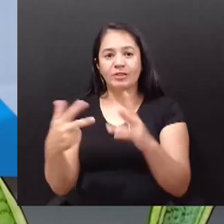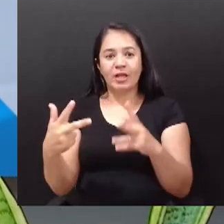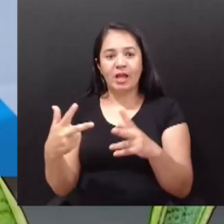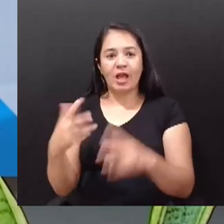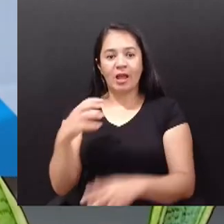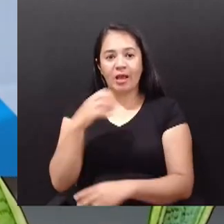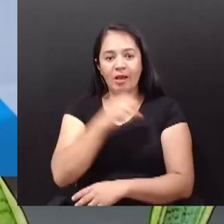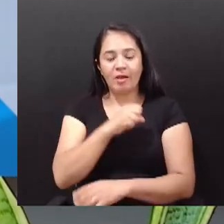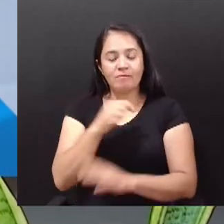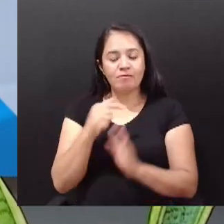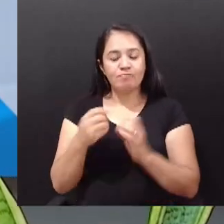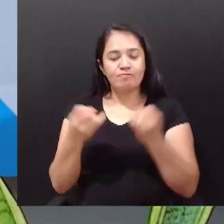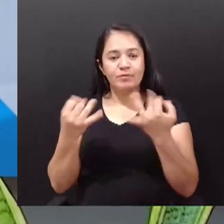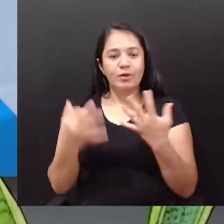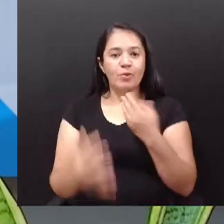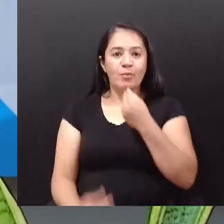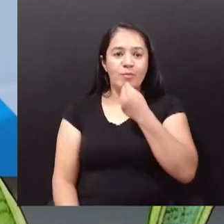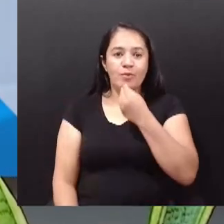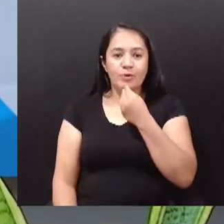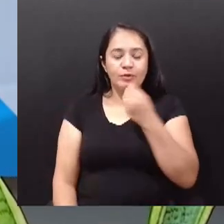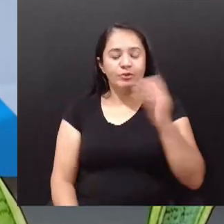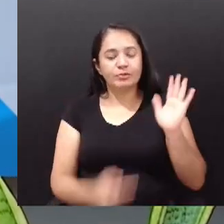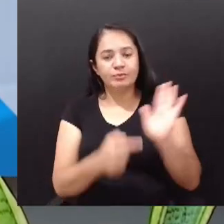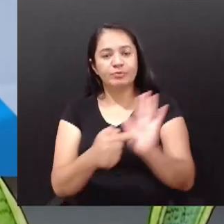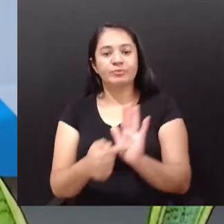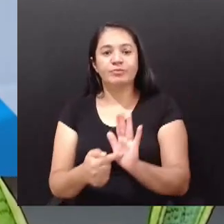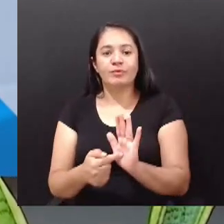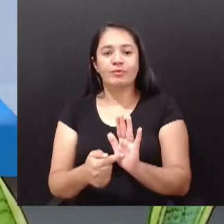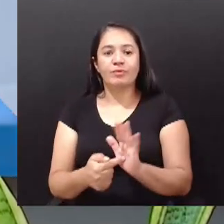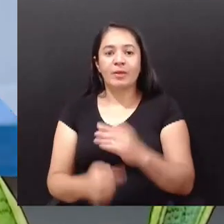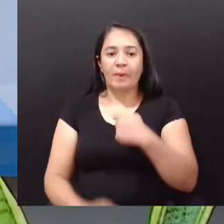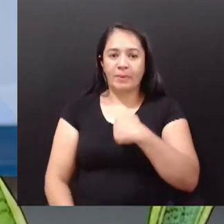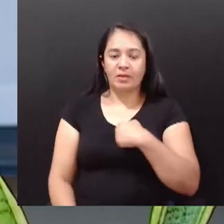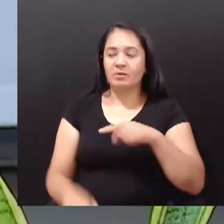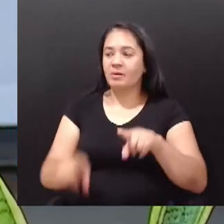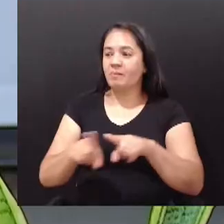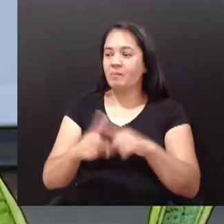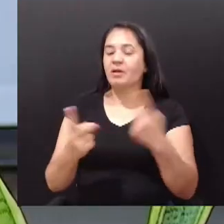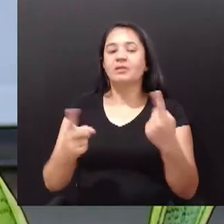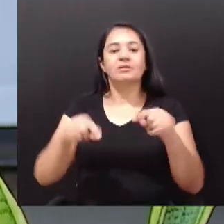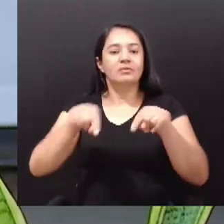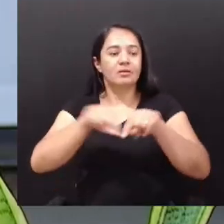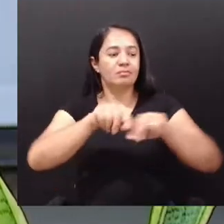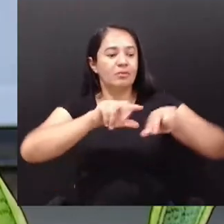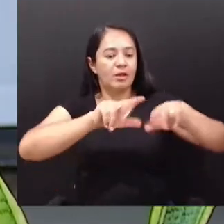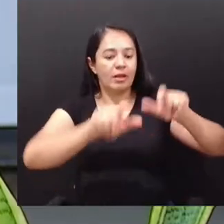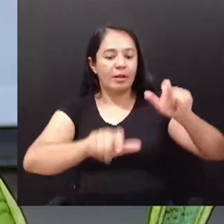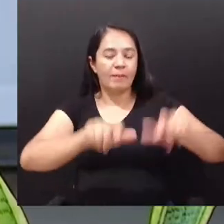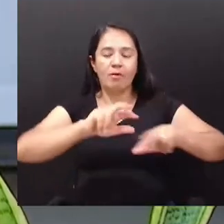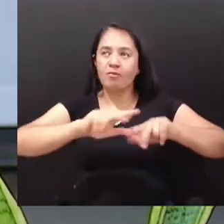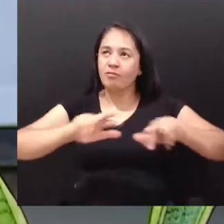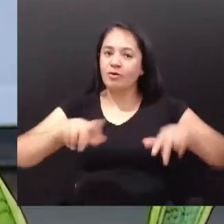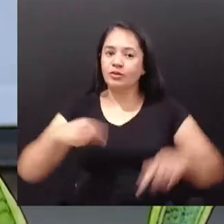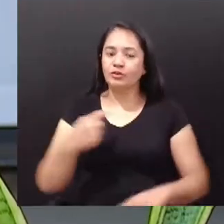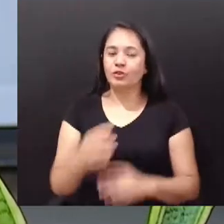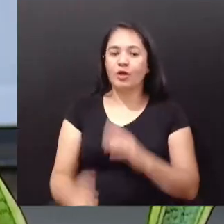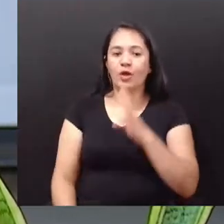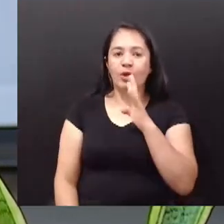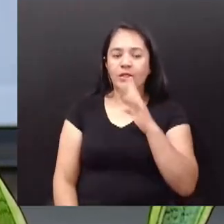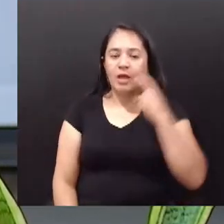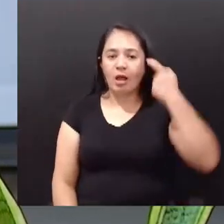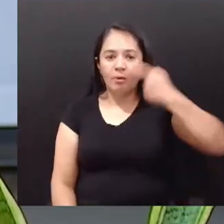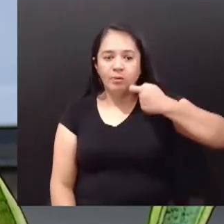a oportunidade, né, não só para mim, mas para diversas pessoas, de conhecermos atrizes,